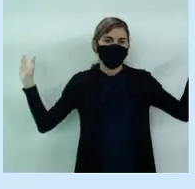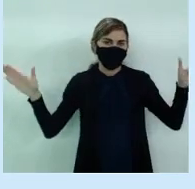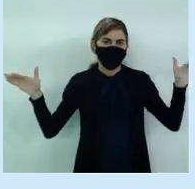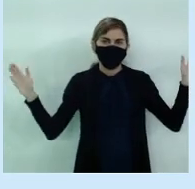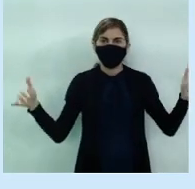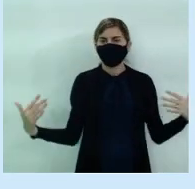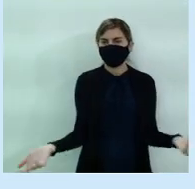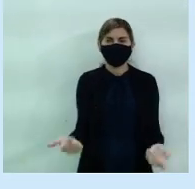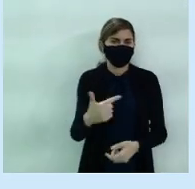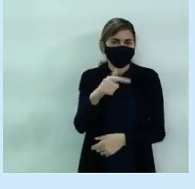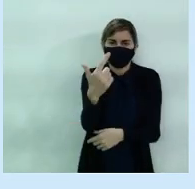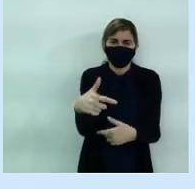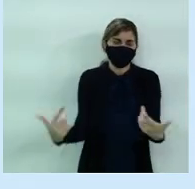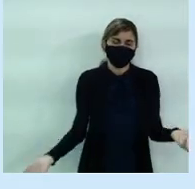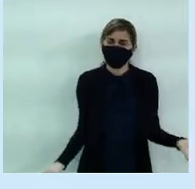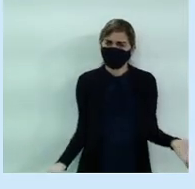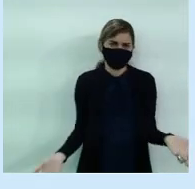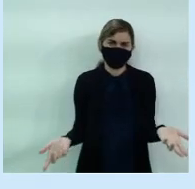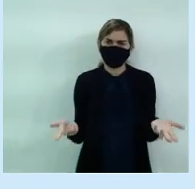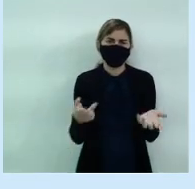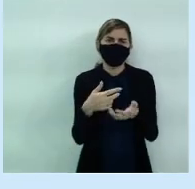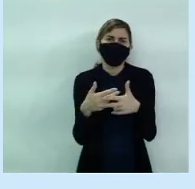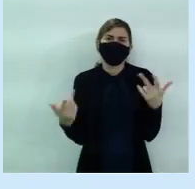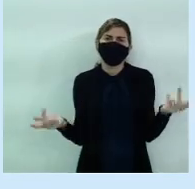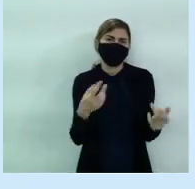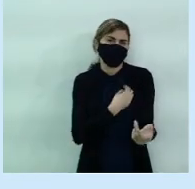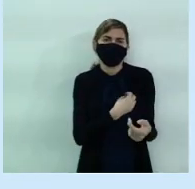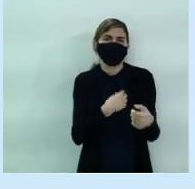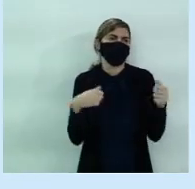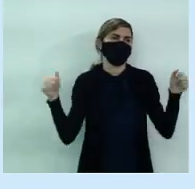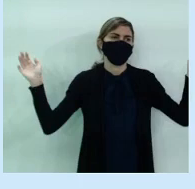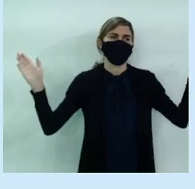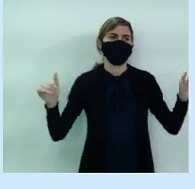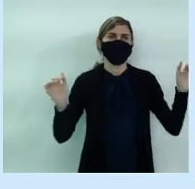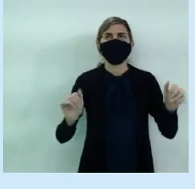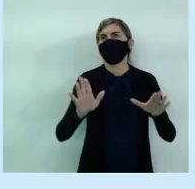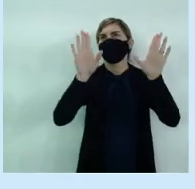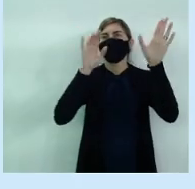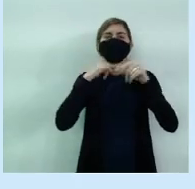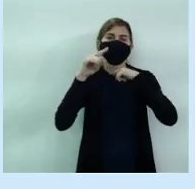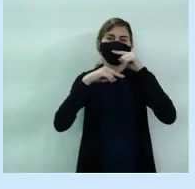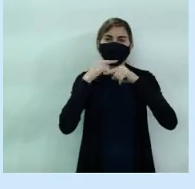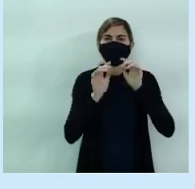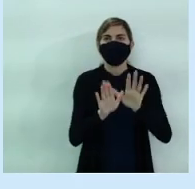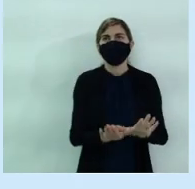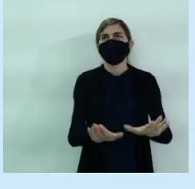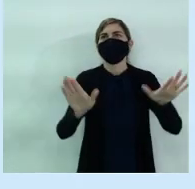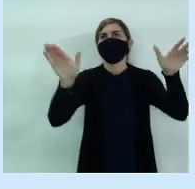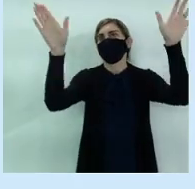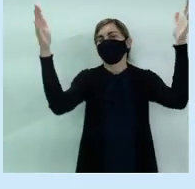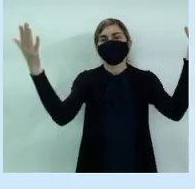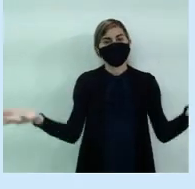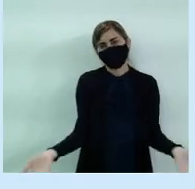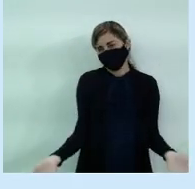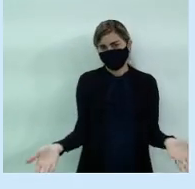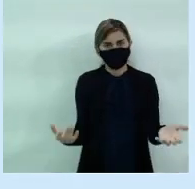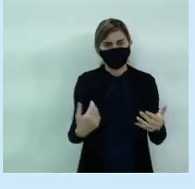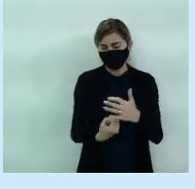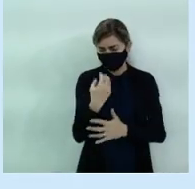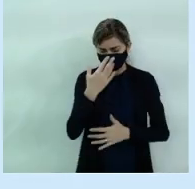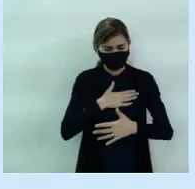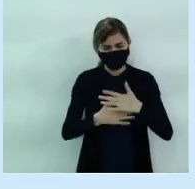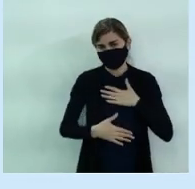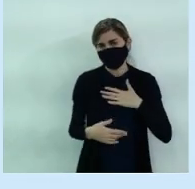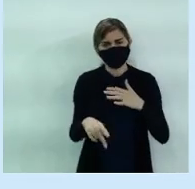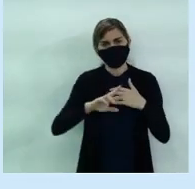ave, não sou um organismo, um ser vivo que foi criado justamente para voar.